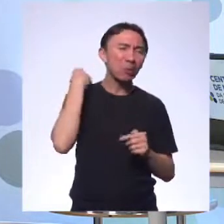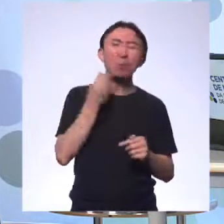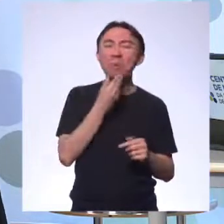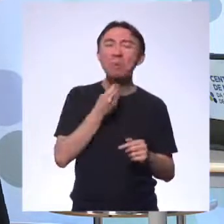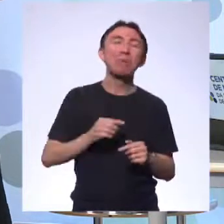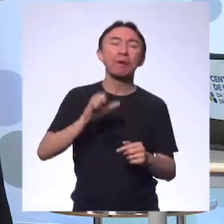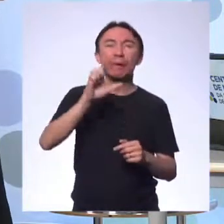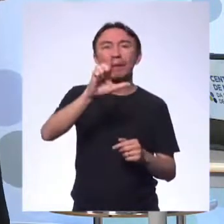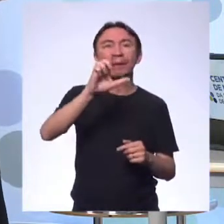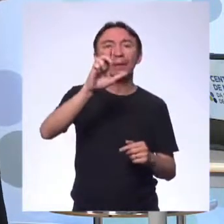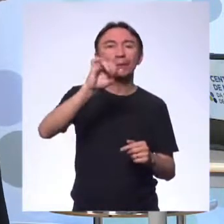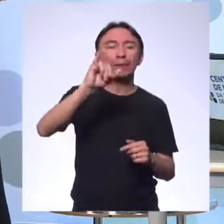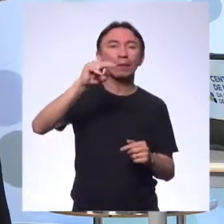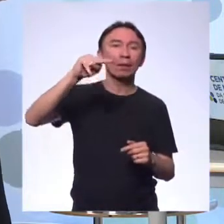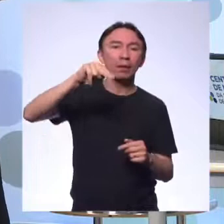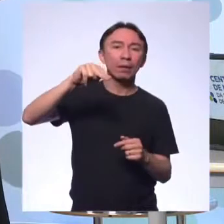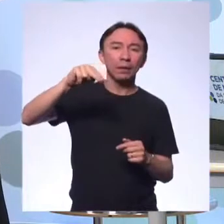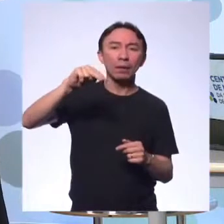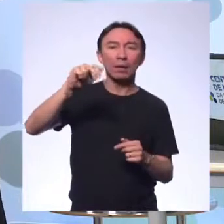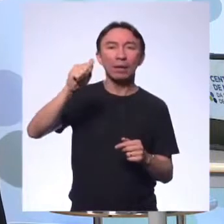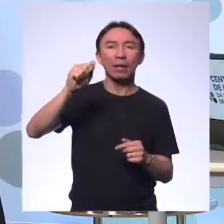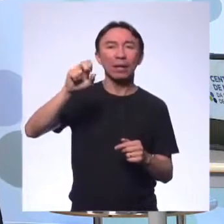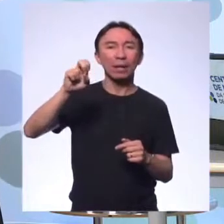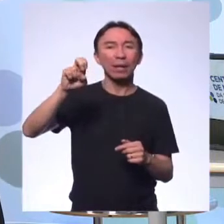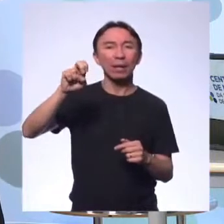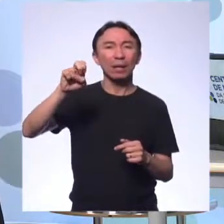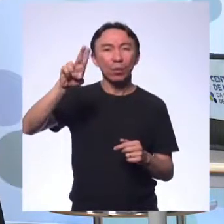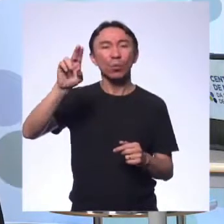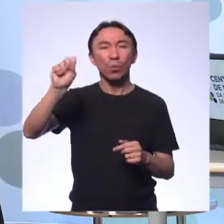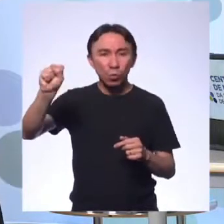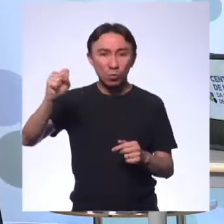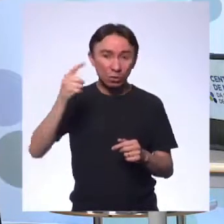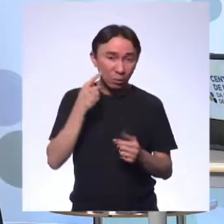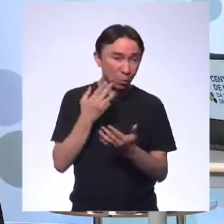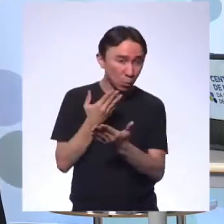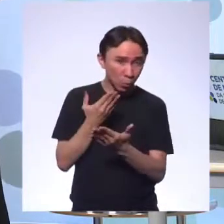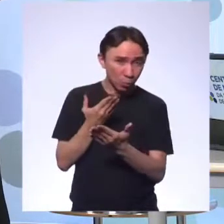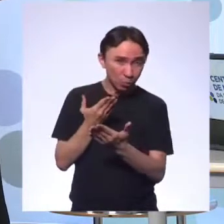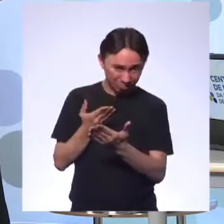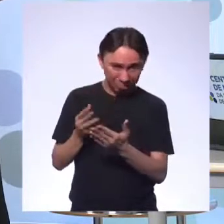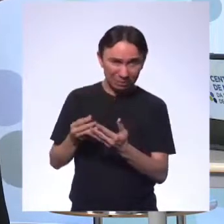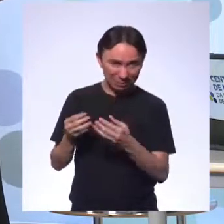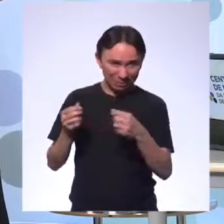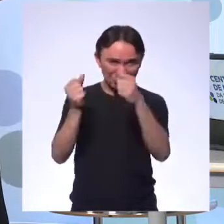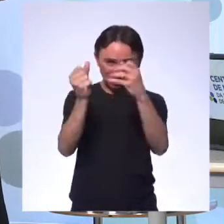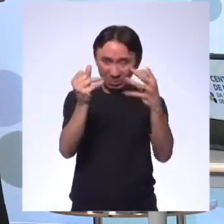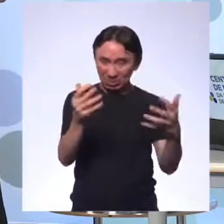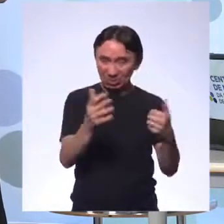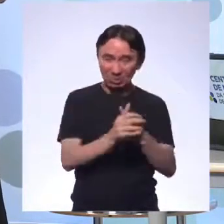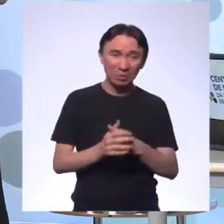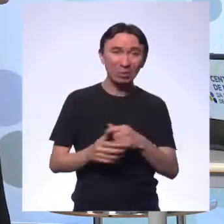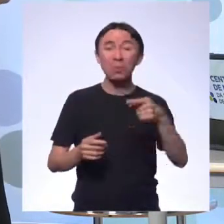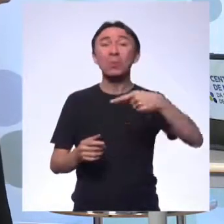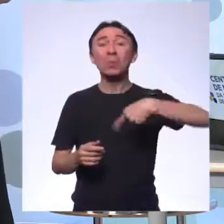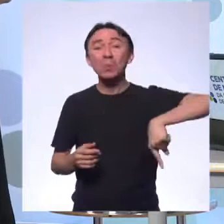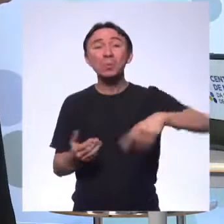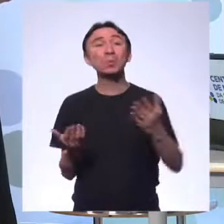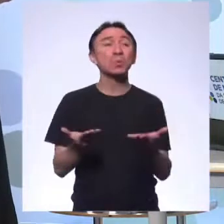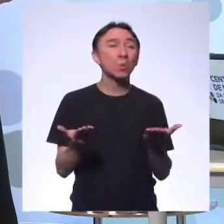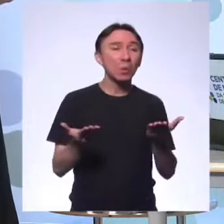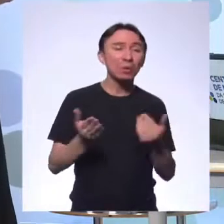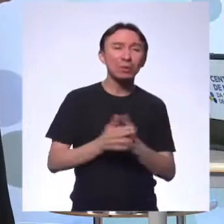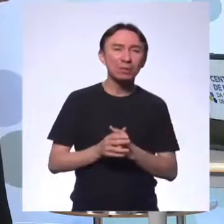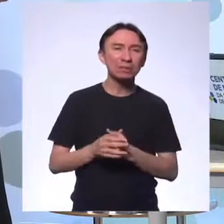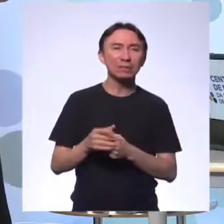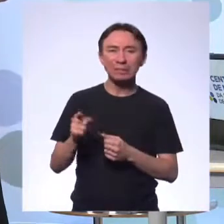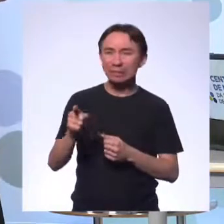estrutura organizacional, né, do que ele trouxe para a gente. Então, a forma como a gente utiliza esse sistema,